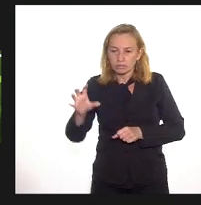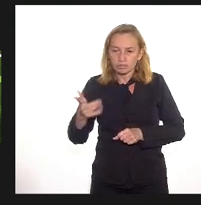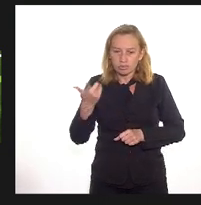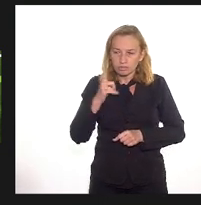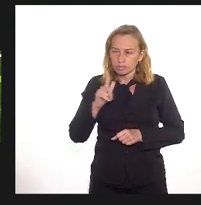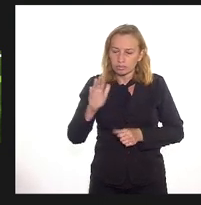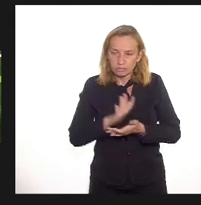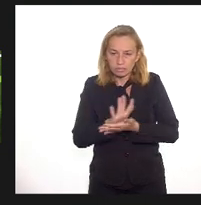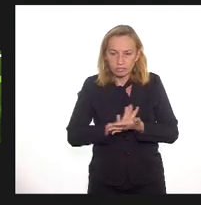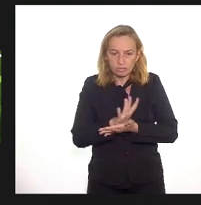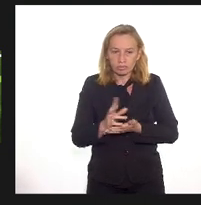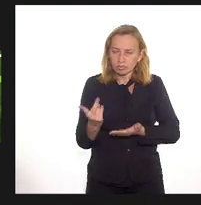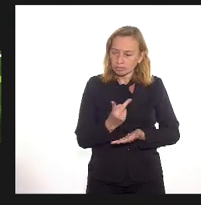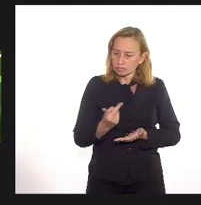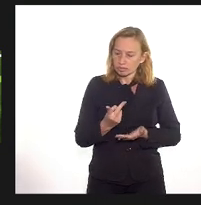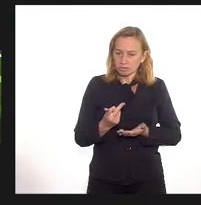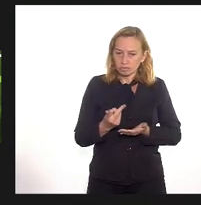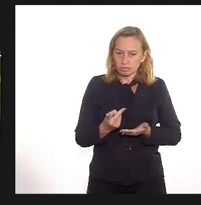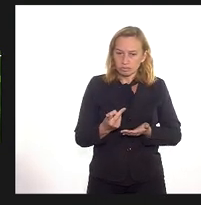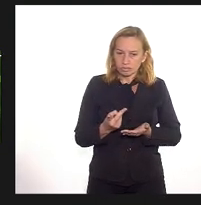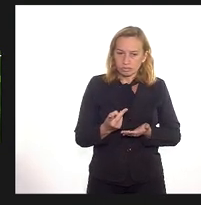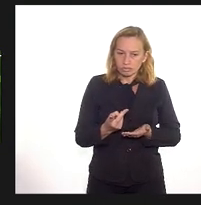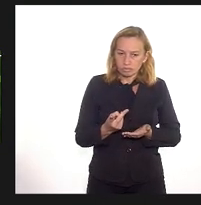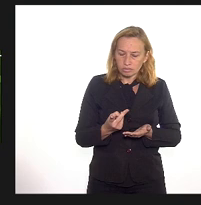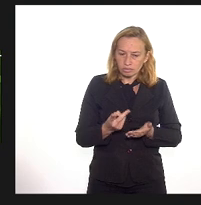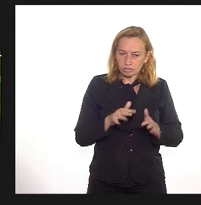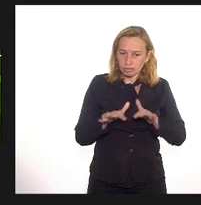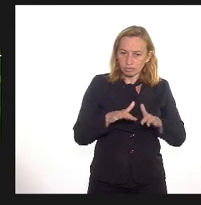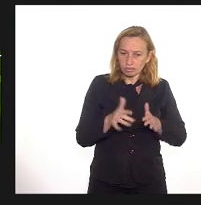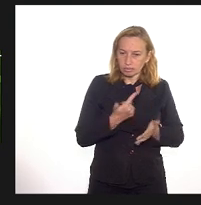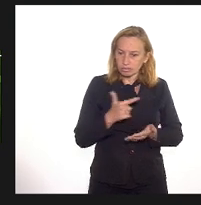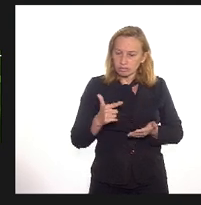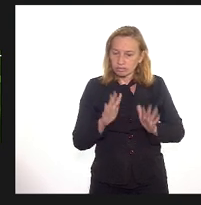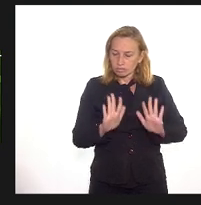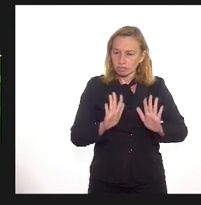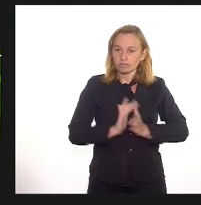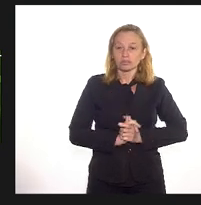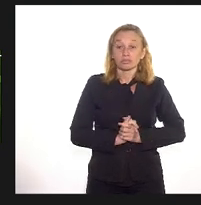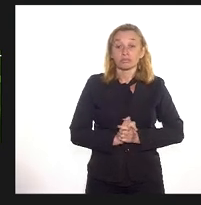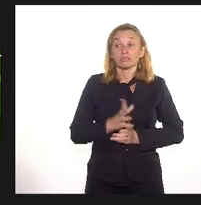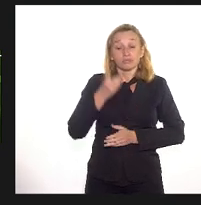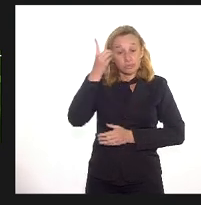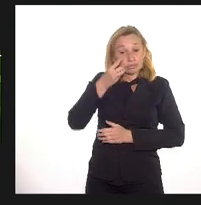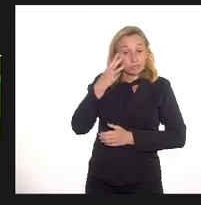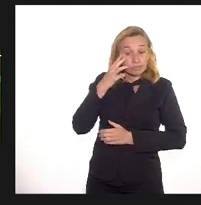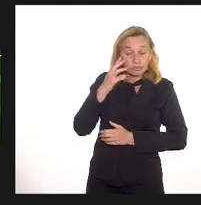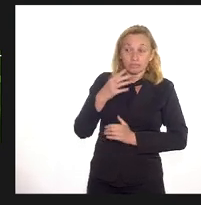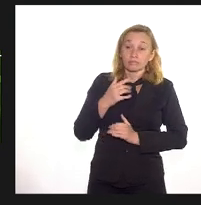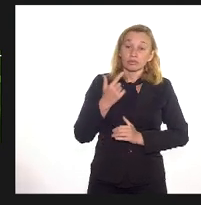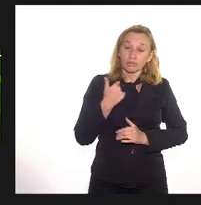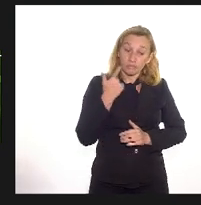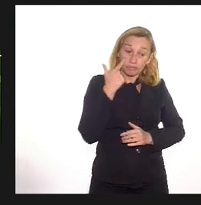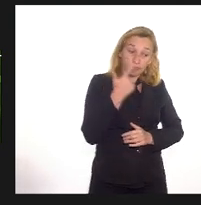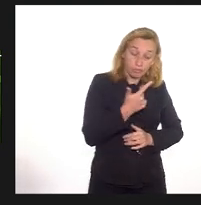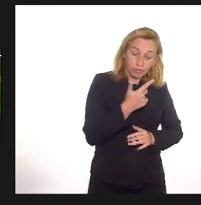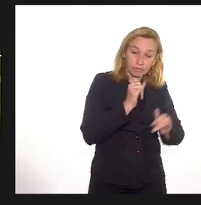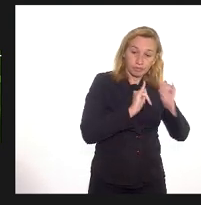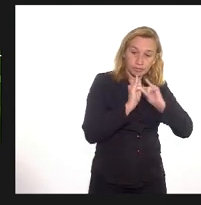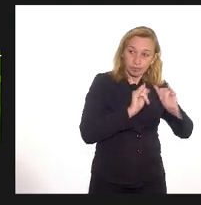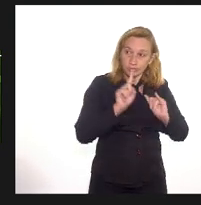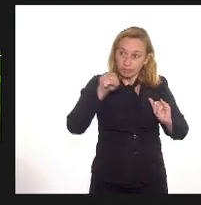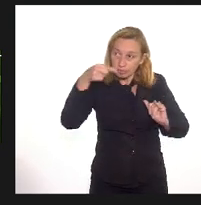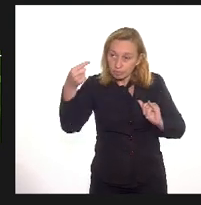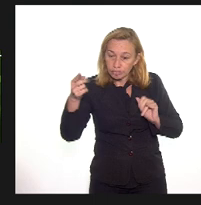entre essas duas movimentações, o senhor teria? Eu, deputado Valdec, vou buscar essa informação para tê-la na